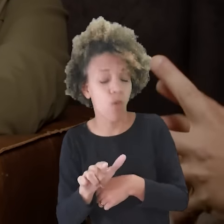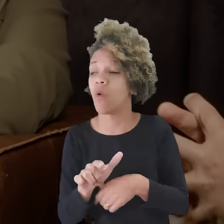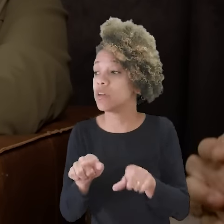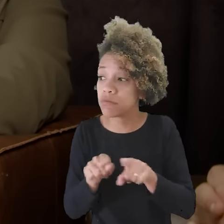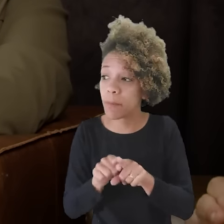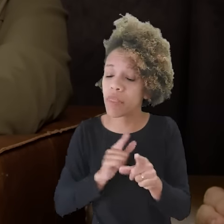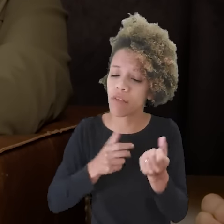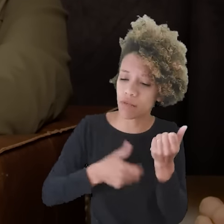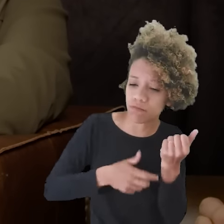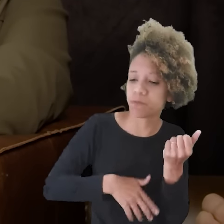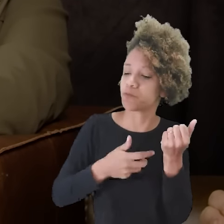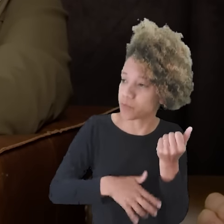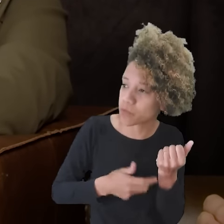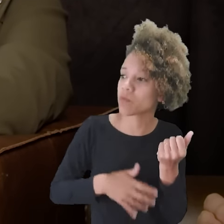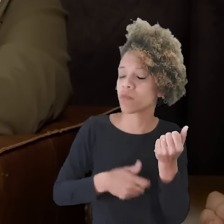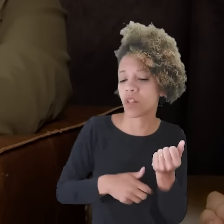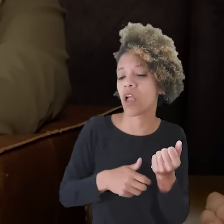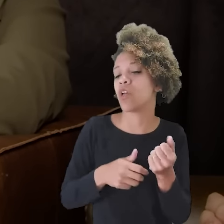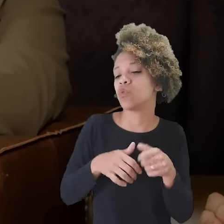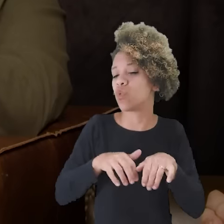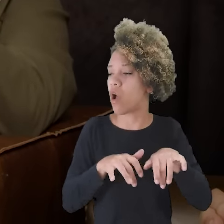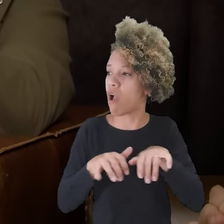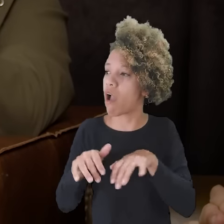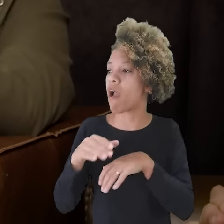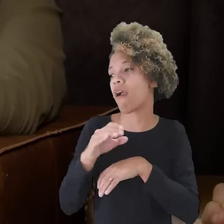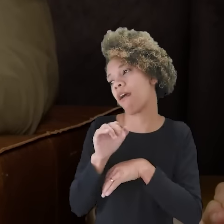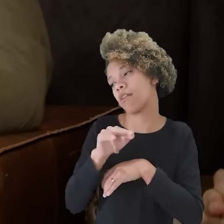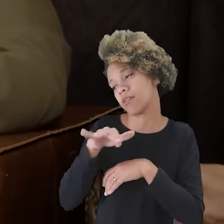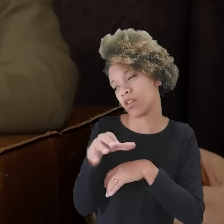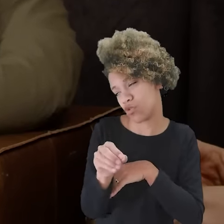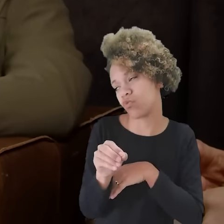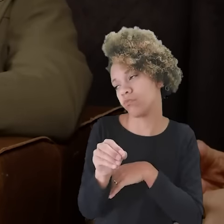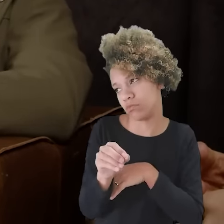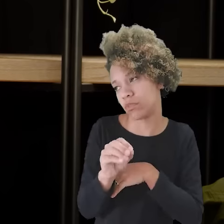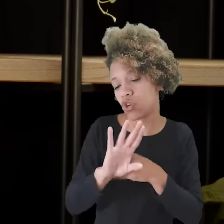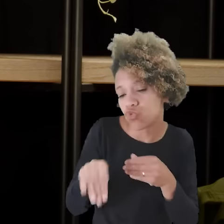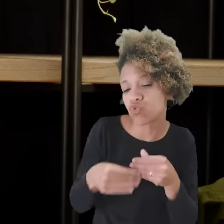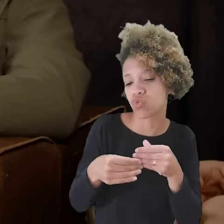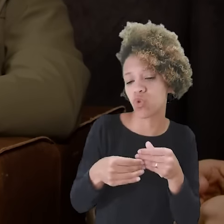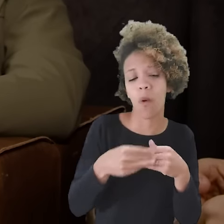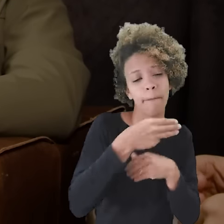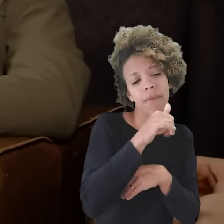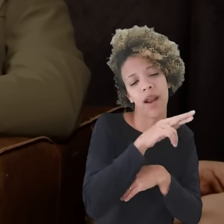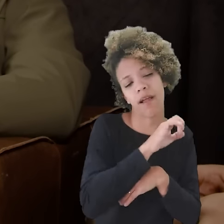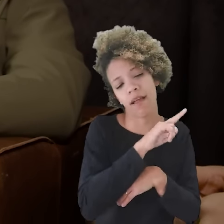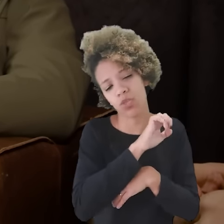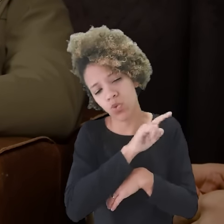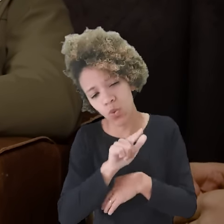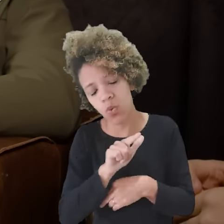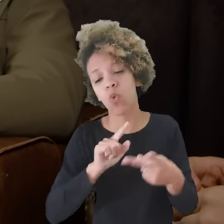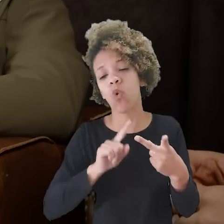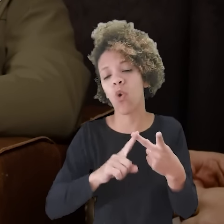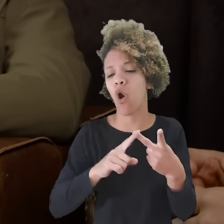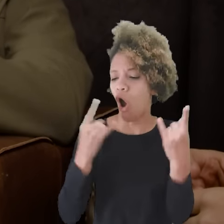ele fez o movimento do do a música do do Caranguejo tá ligado ele pegou a música do manga e juntou com o Maracatu Roque